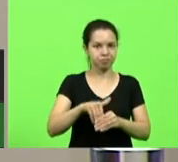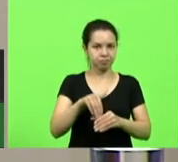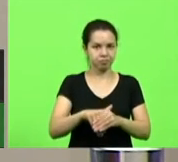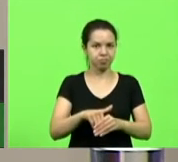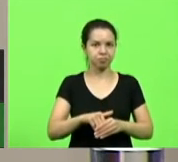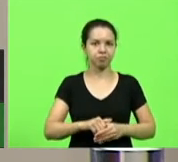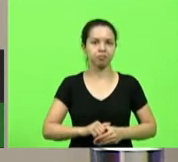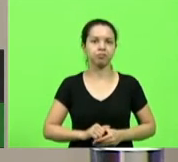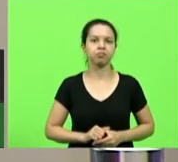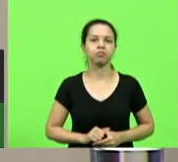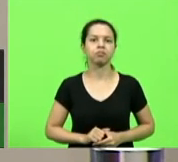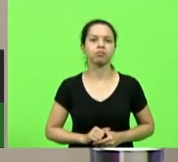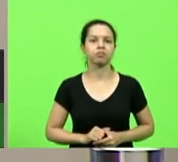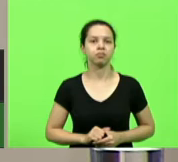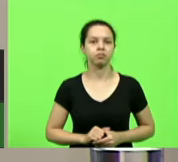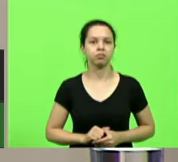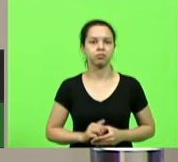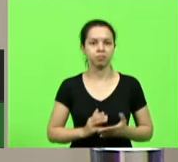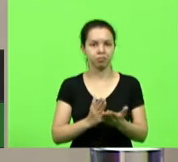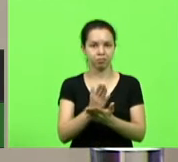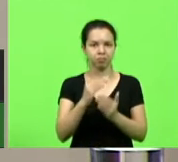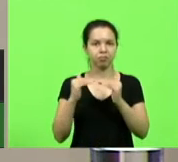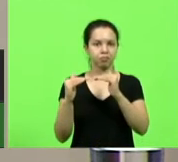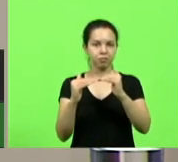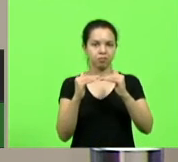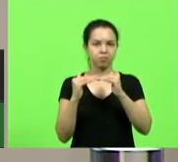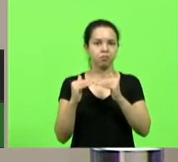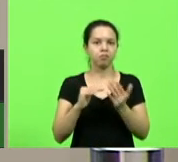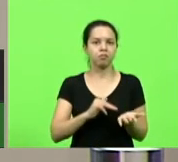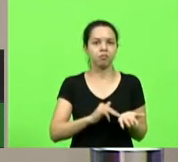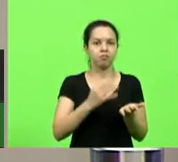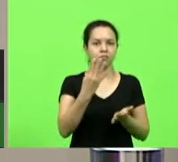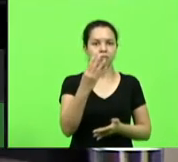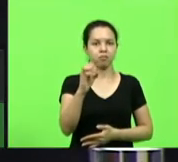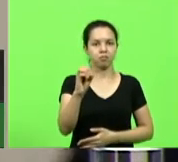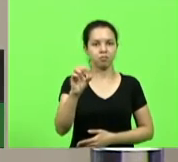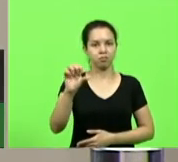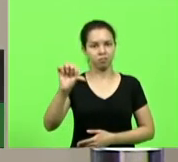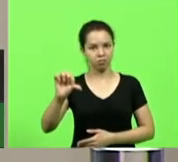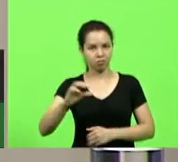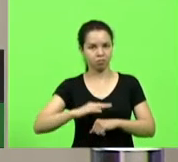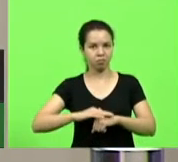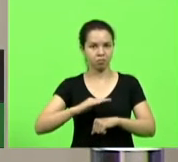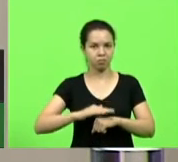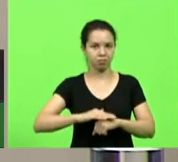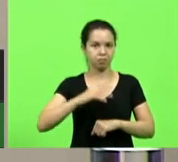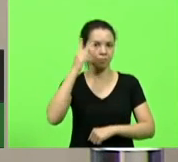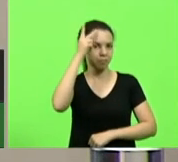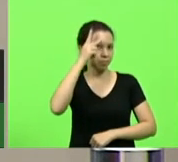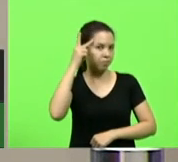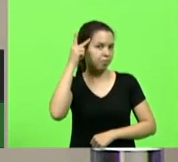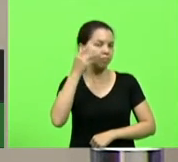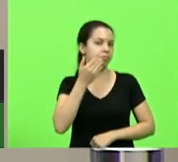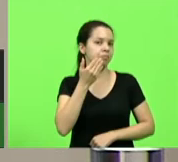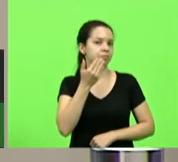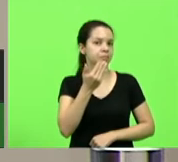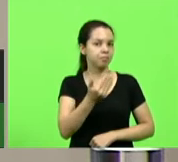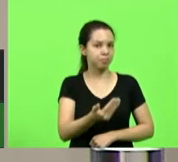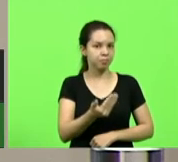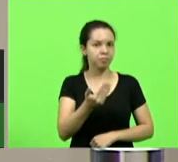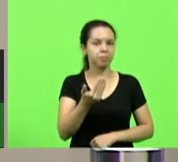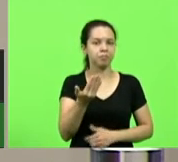que aprovam, permaneçam como se encontram. Aprovado por unanimidade. Moção 409, autor deputada Paulinha, apelando